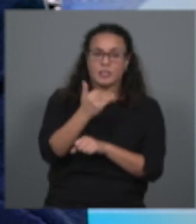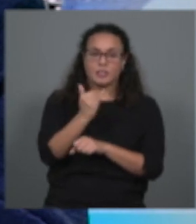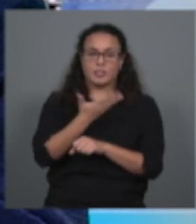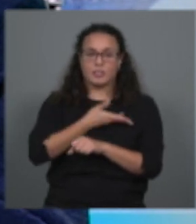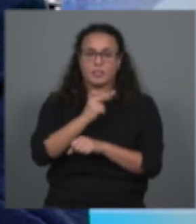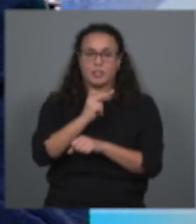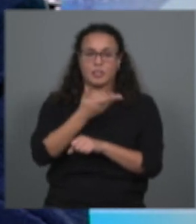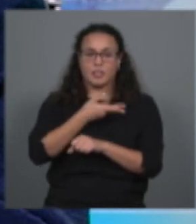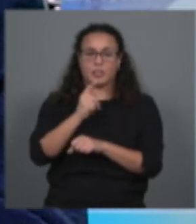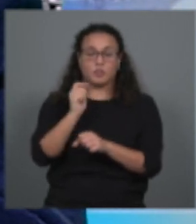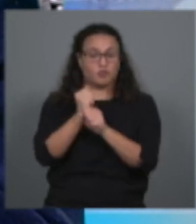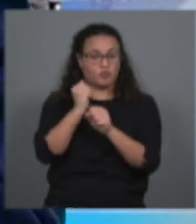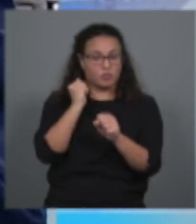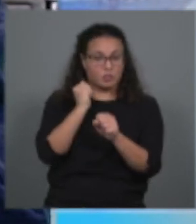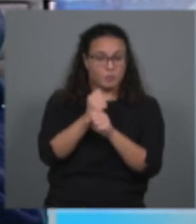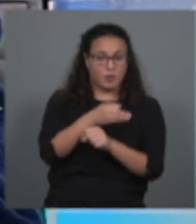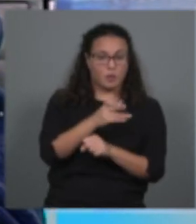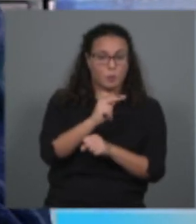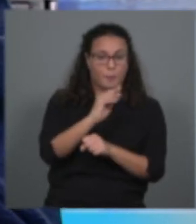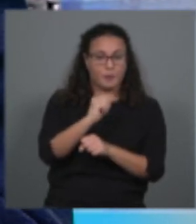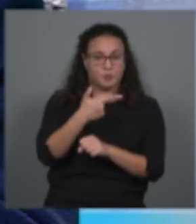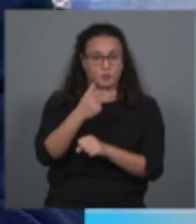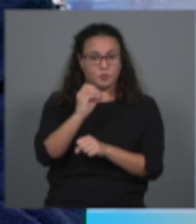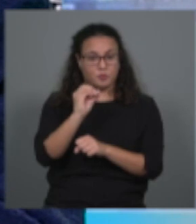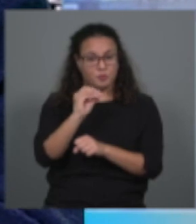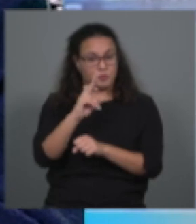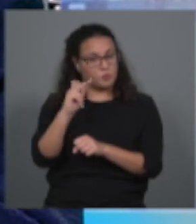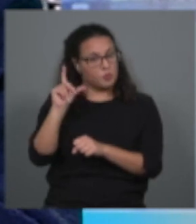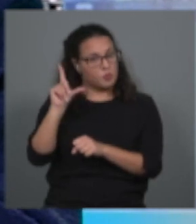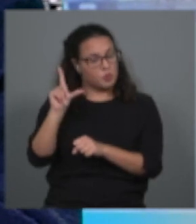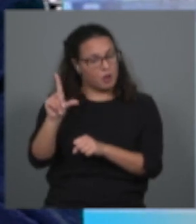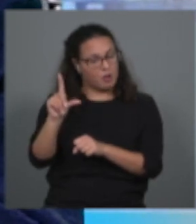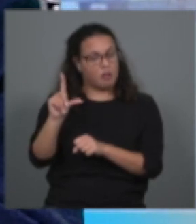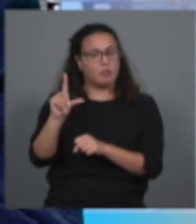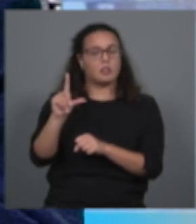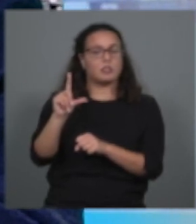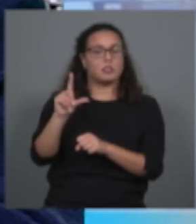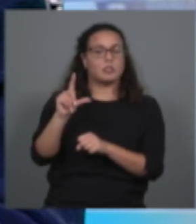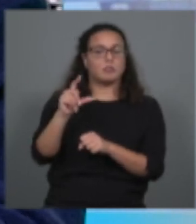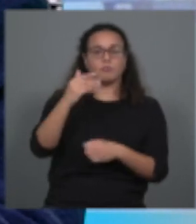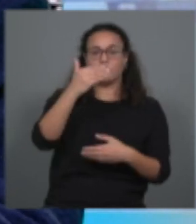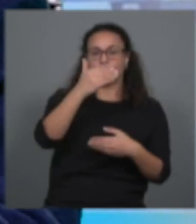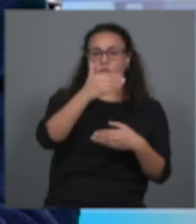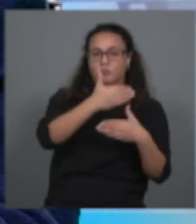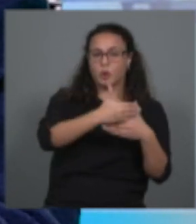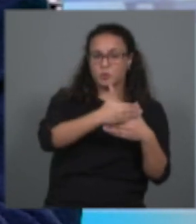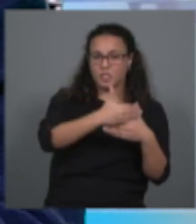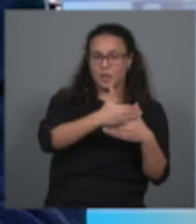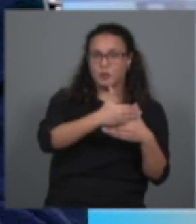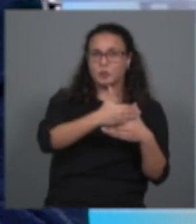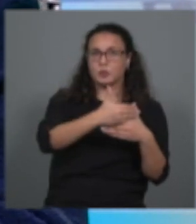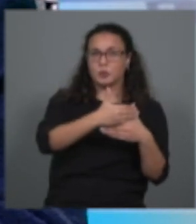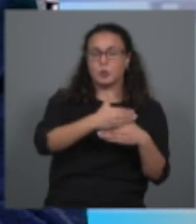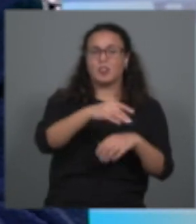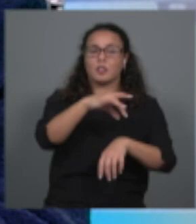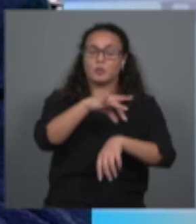que tinha, pusesse algum obstáculo. Por outro lado, a companhia, e ele era um homem já de uma certa idade, também